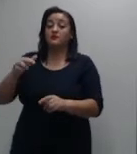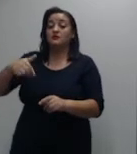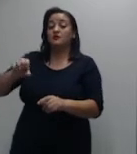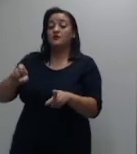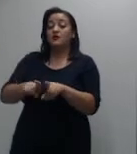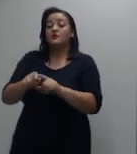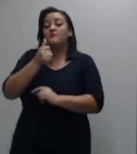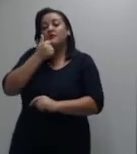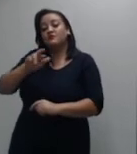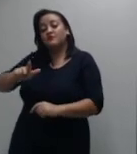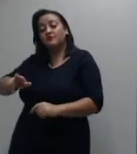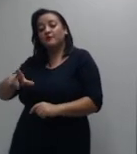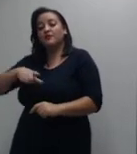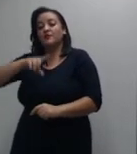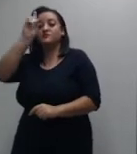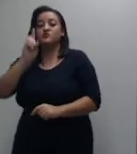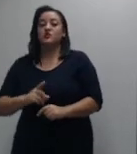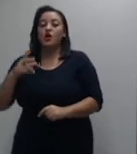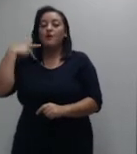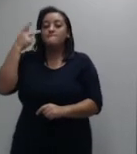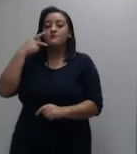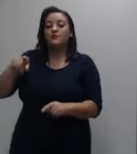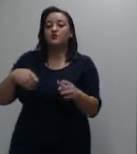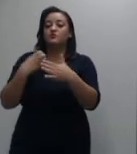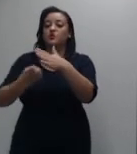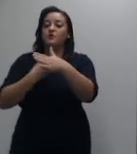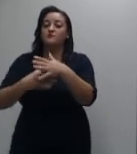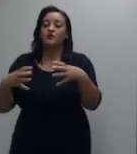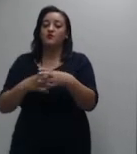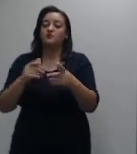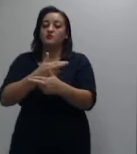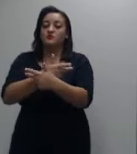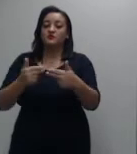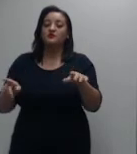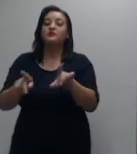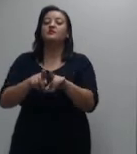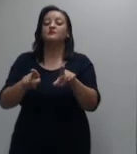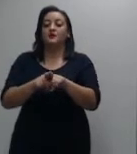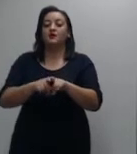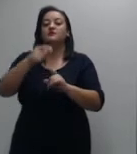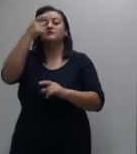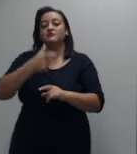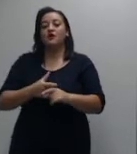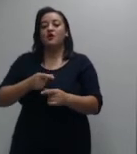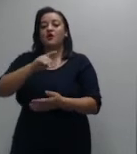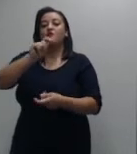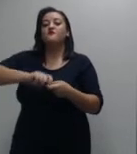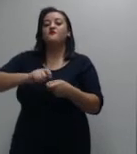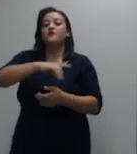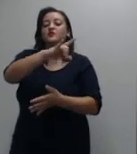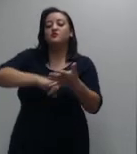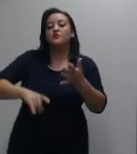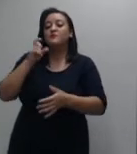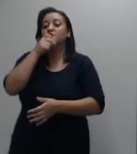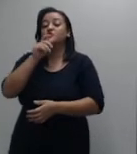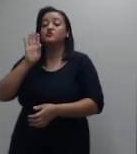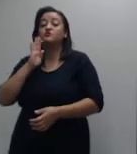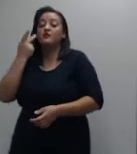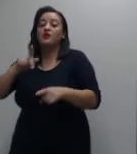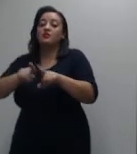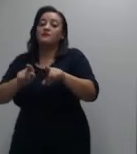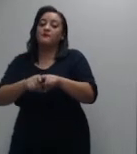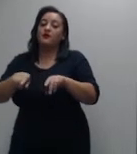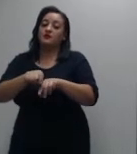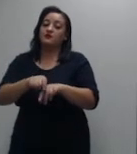Verônica Dantas diretora e procurador Ativar o som do grupo são falsificadores de documentos e mentirosos senão